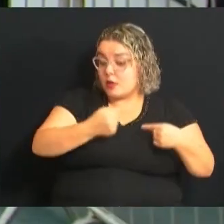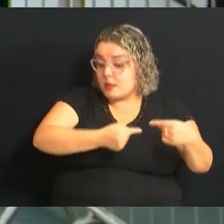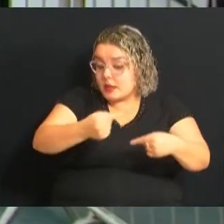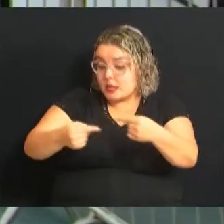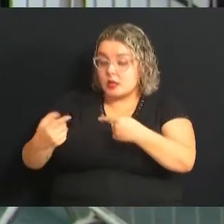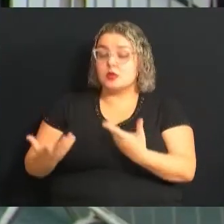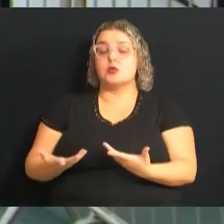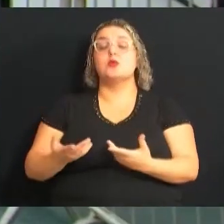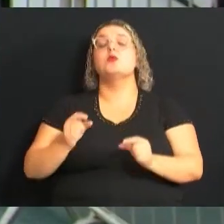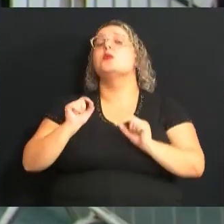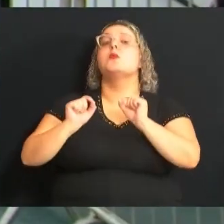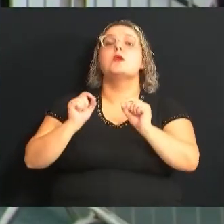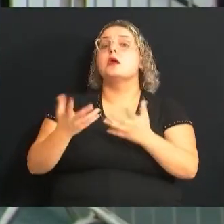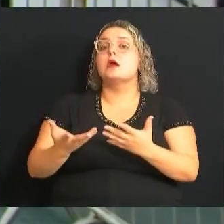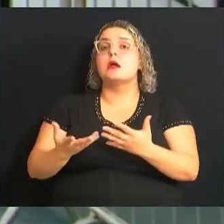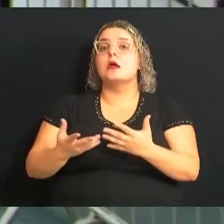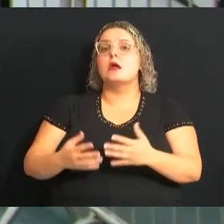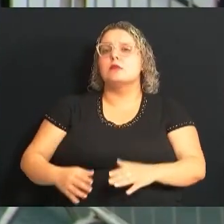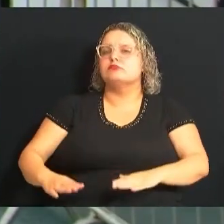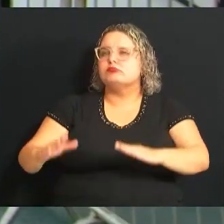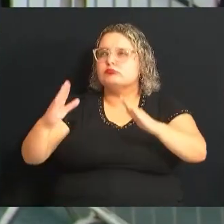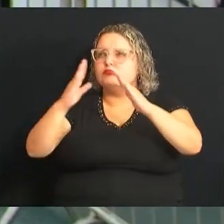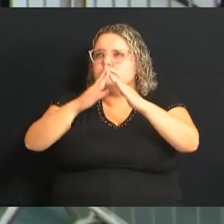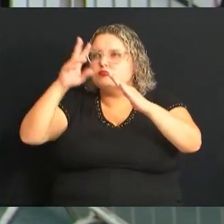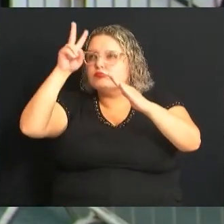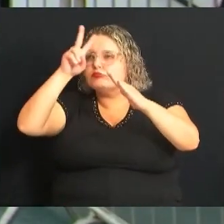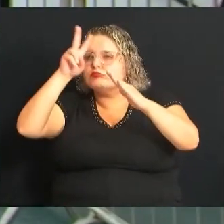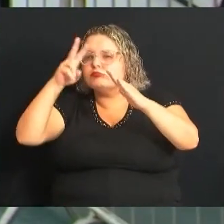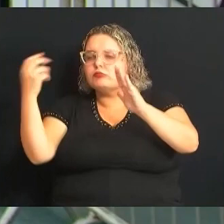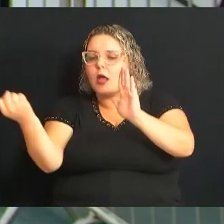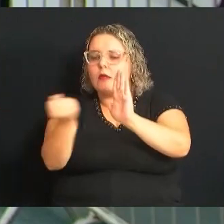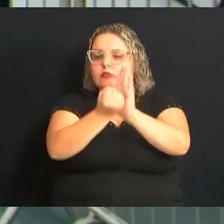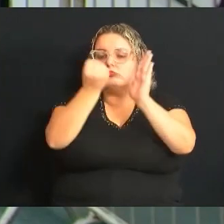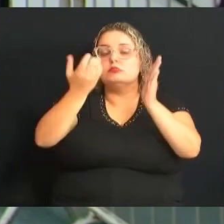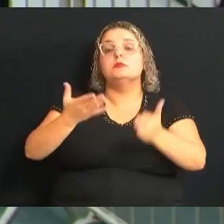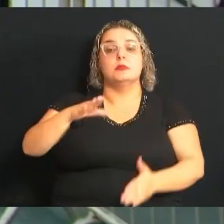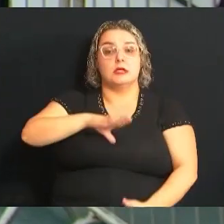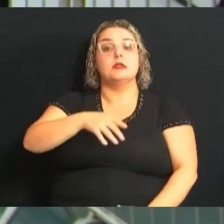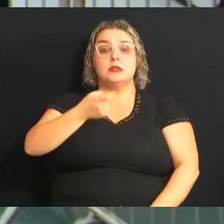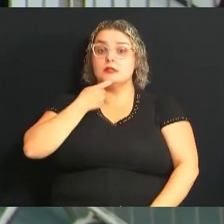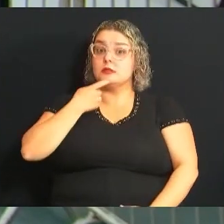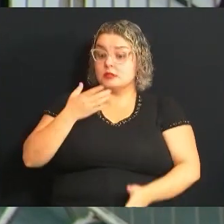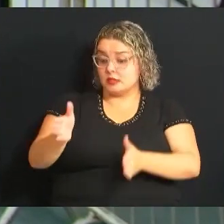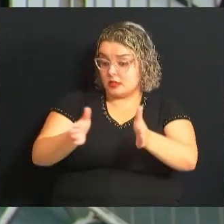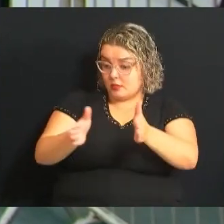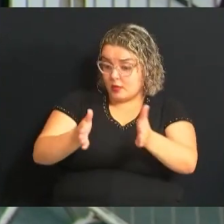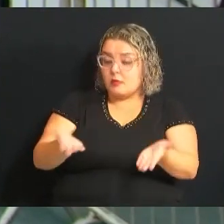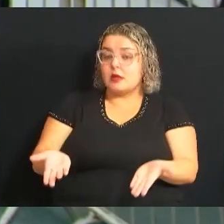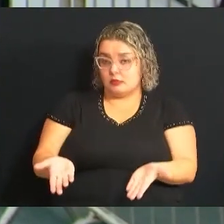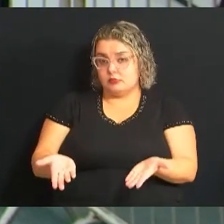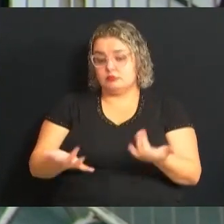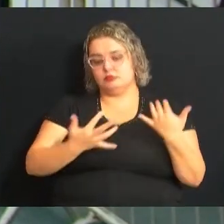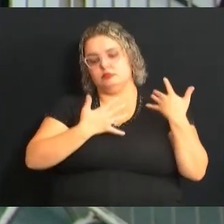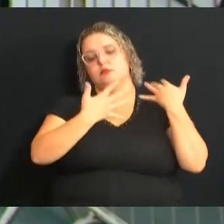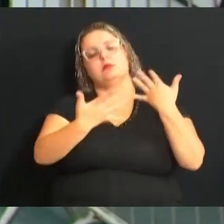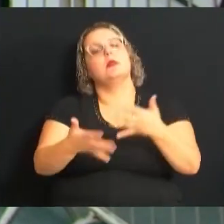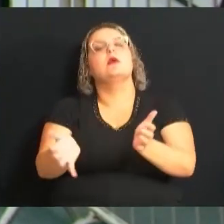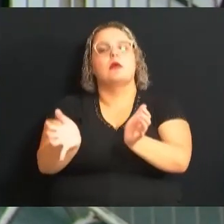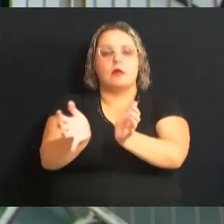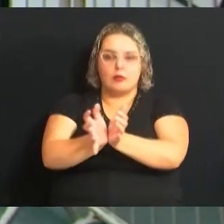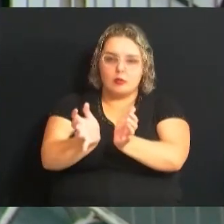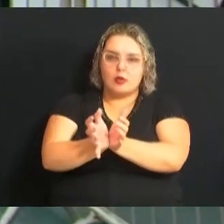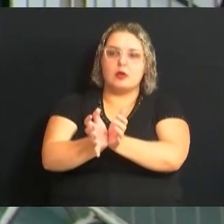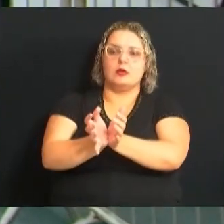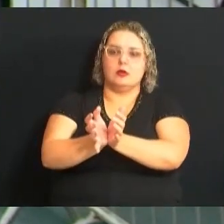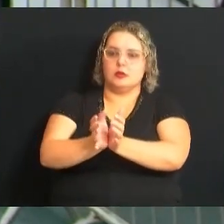própria discussão que diz respeito ao patrimônio histórico da cidade de Campinas, nesse período, né,